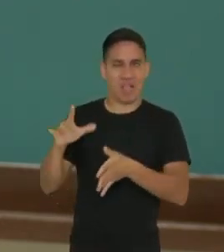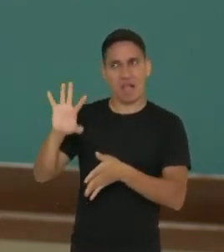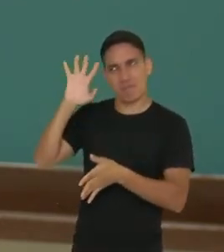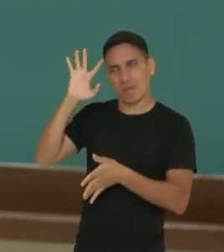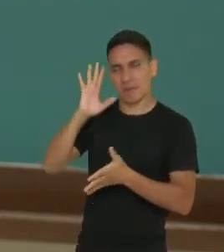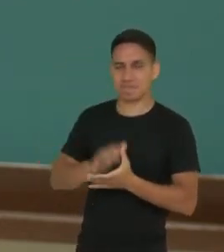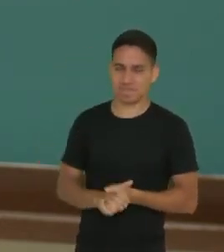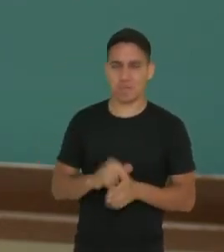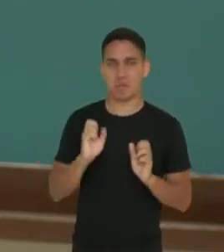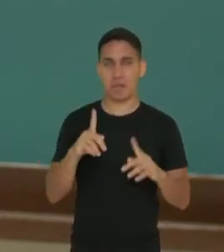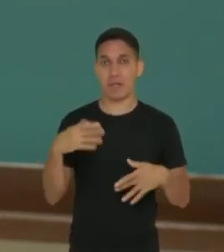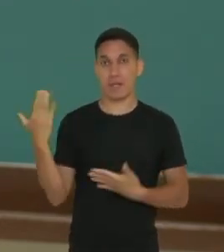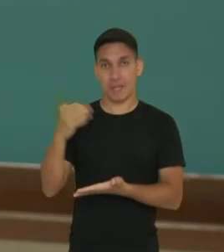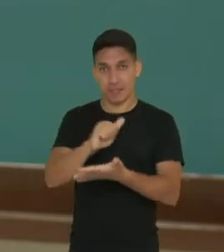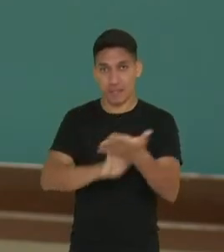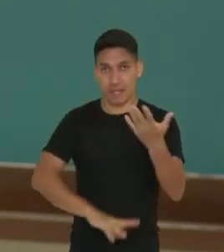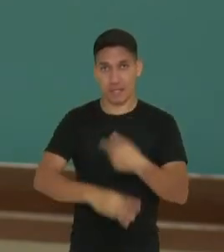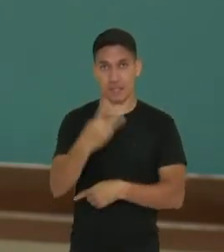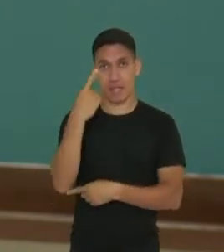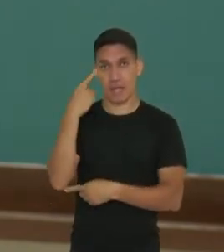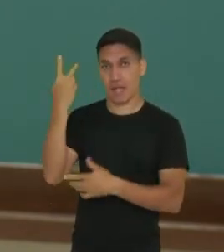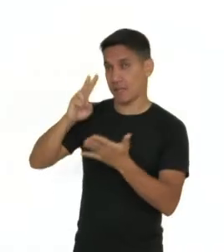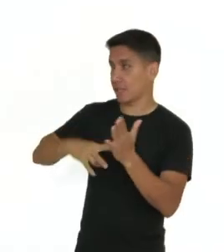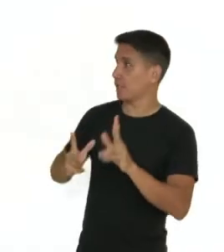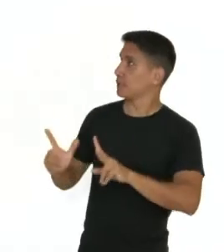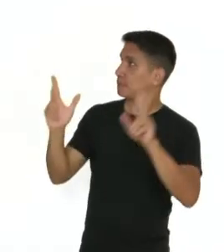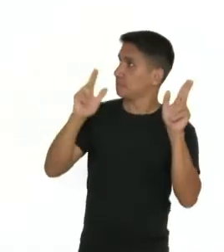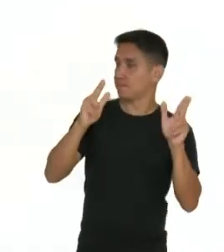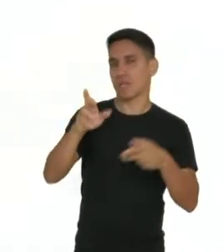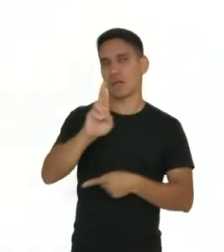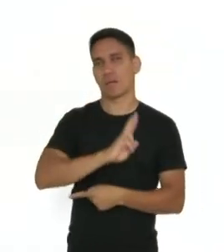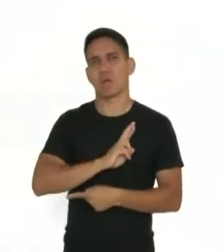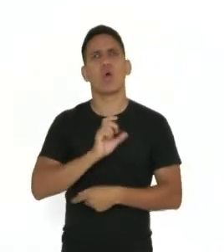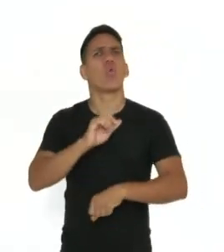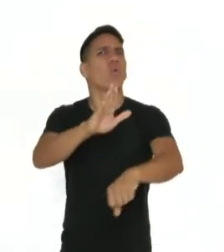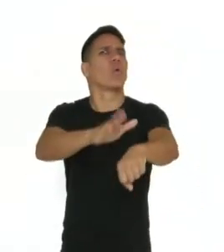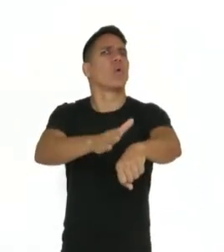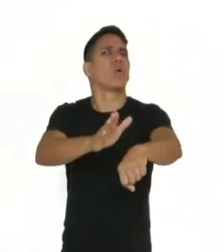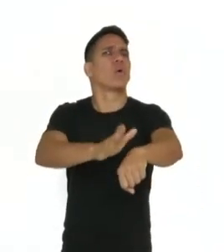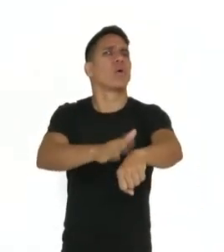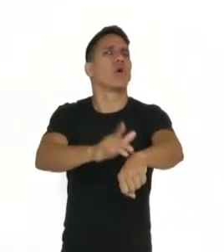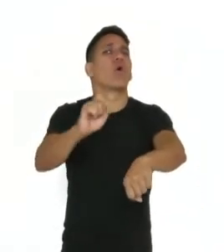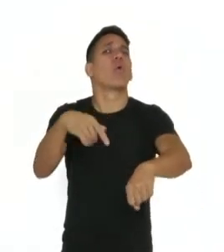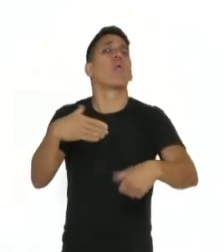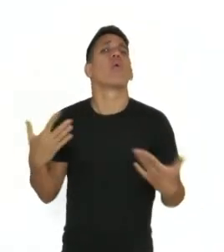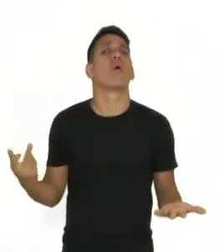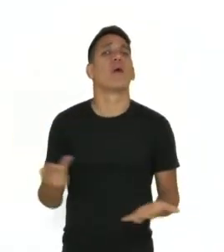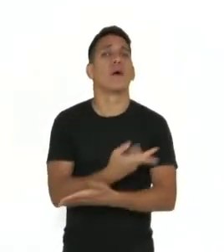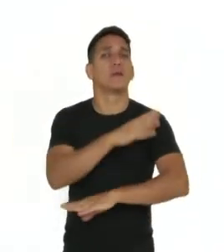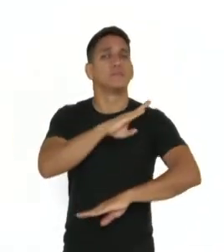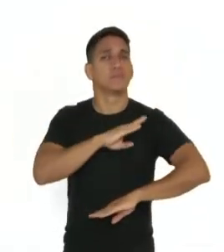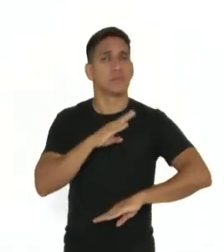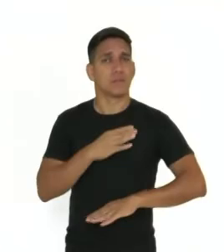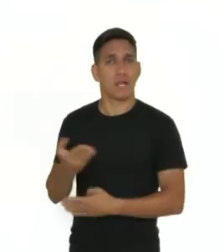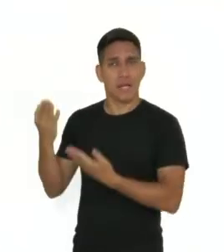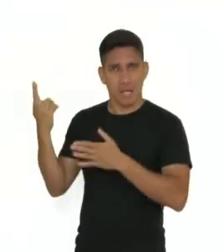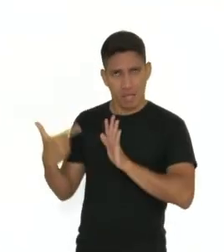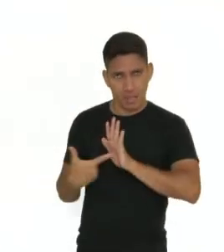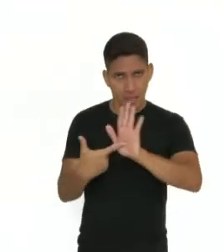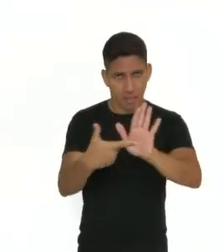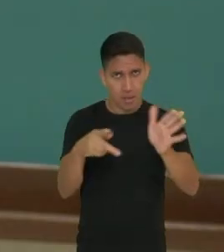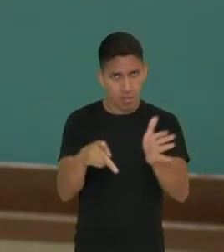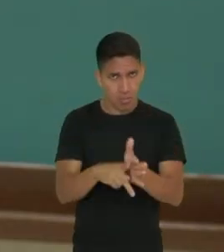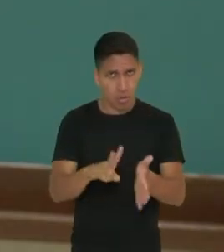Agora, atividade número 13. Leia o trecho e responda. O tempo a partir do qual o caos é narrado é apresentado